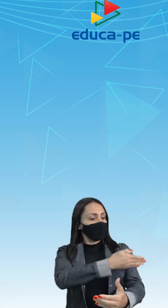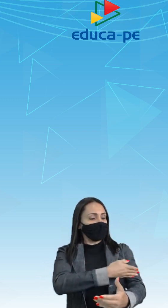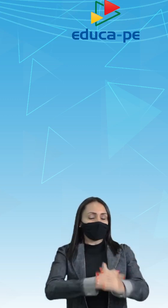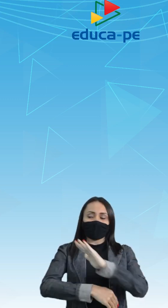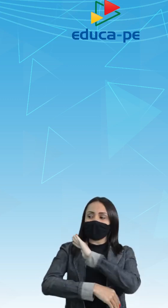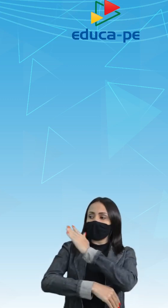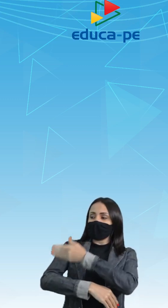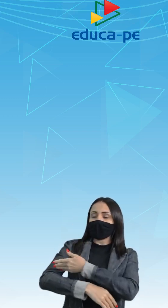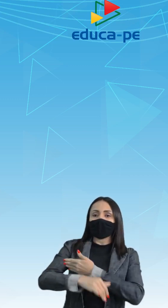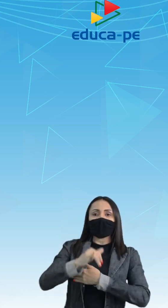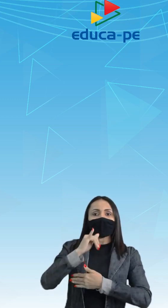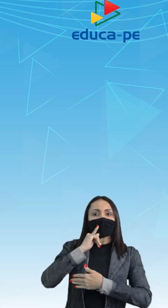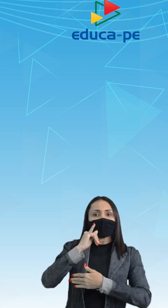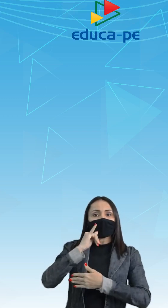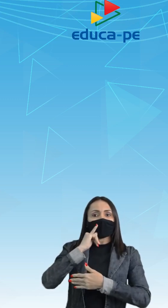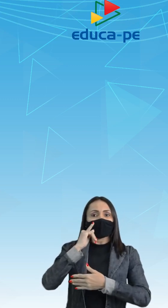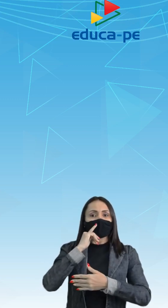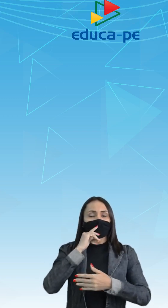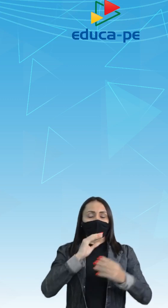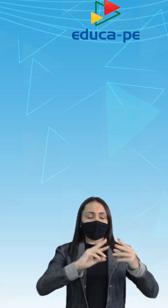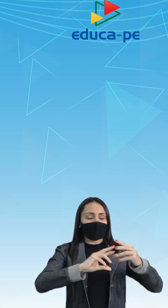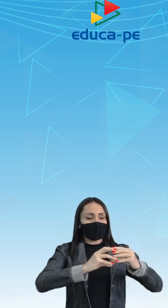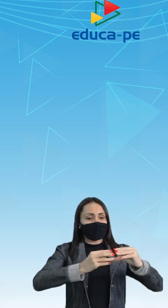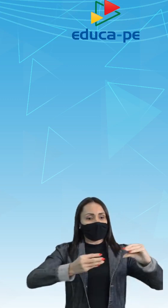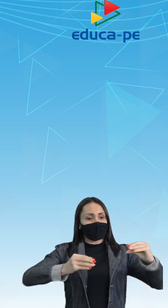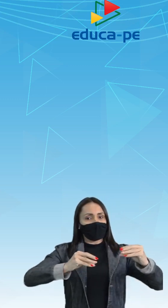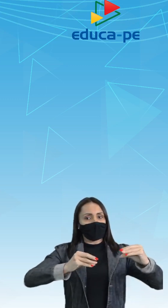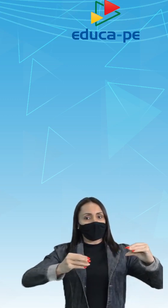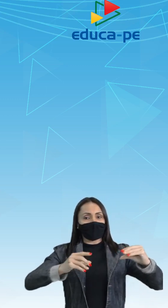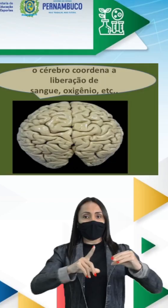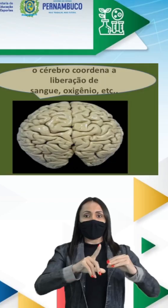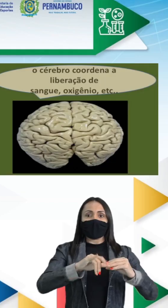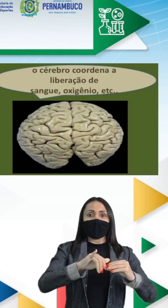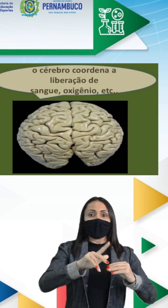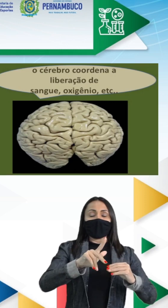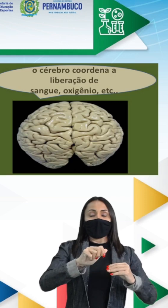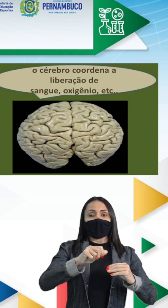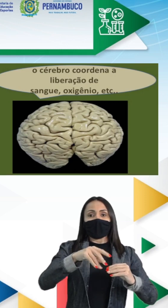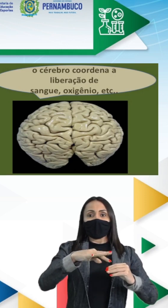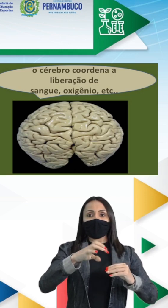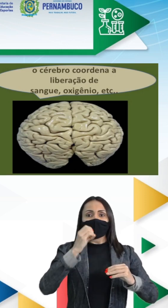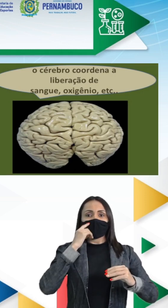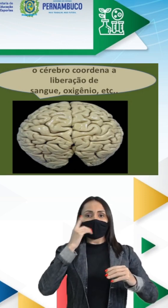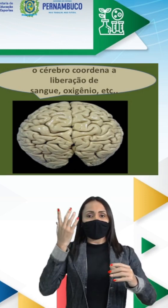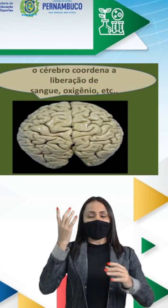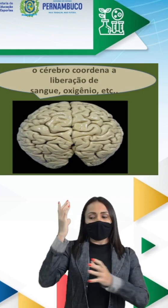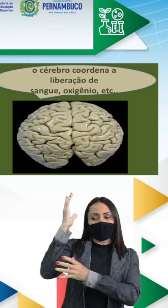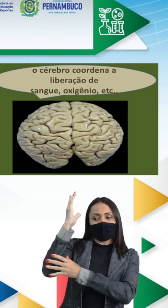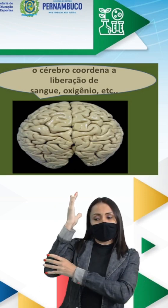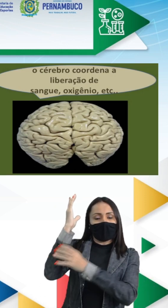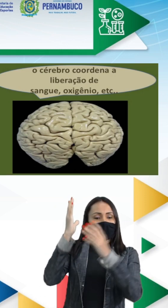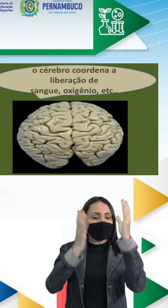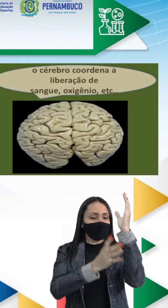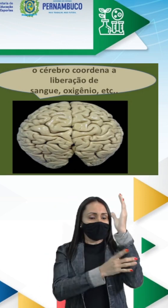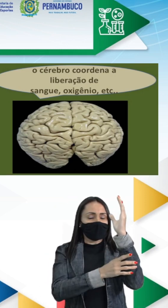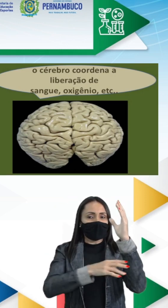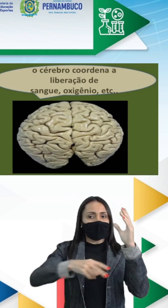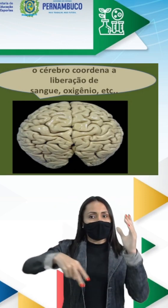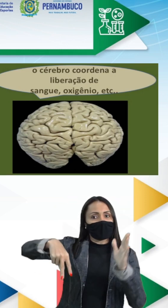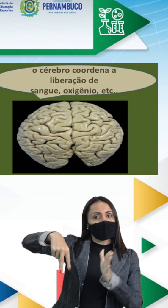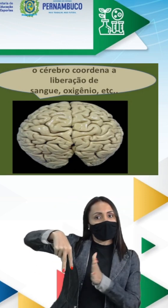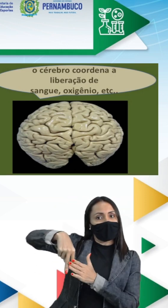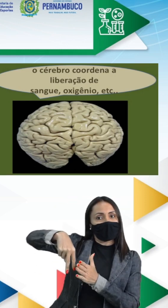por exemplo, os tendões e os ligamentos, permitem que os braços e as pernas